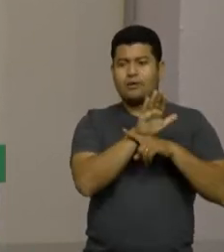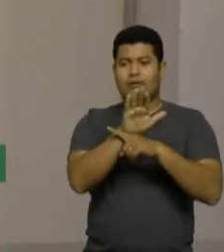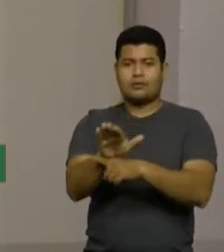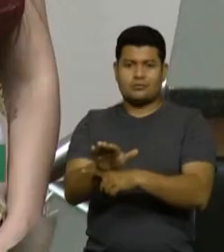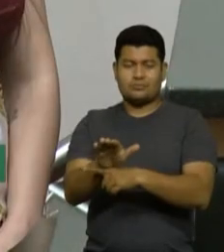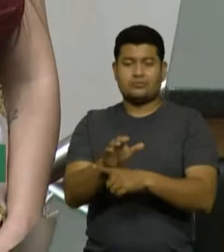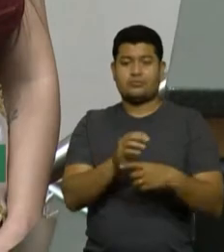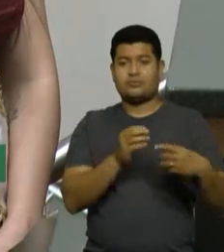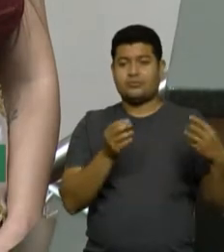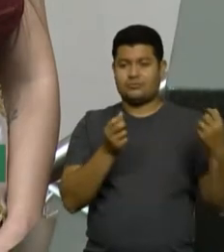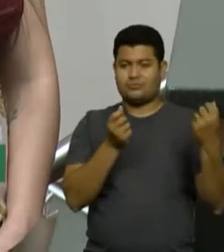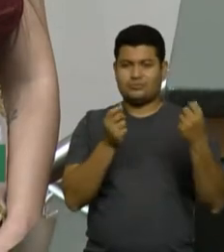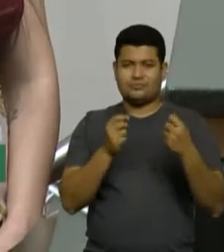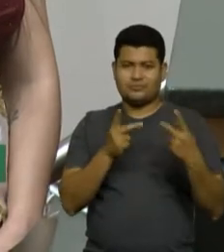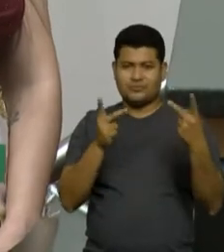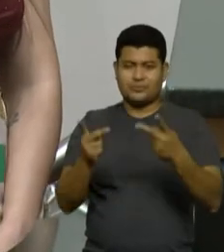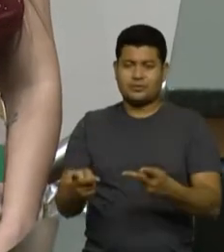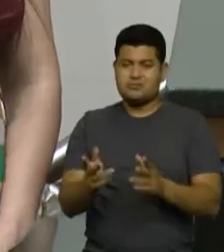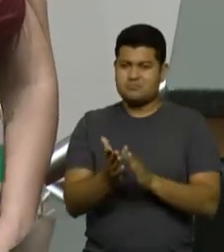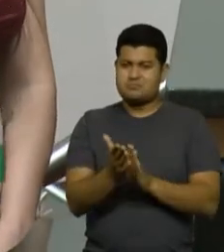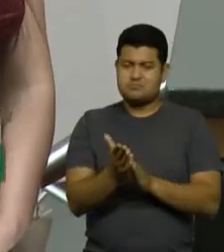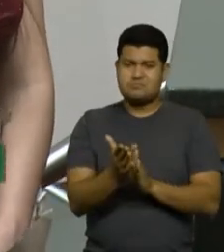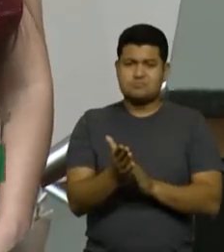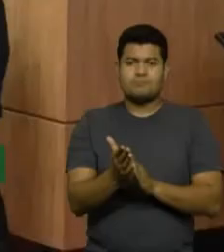Parabéns e conte sempre conosco.